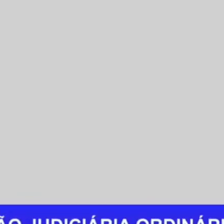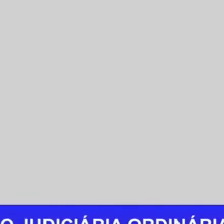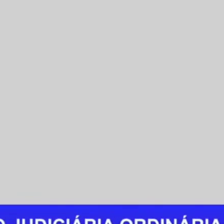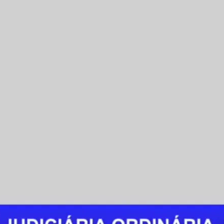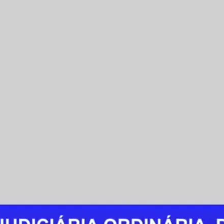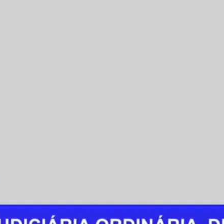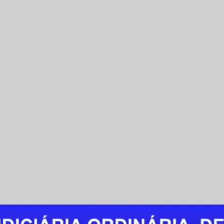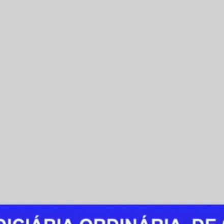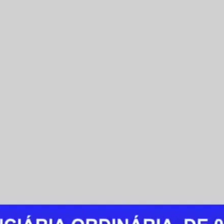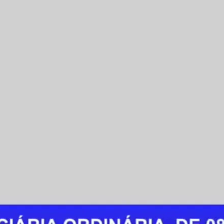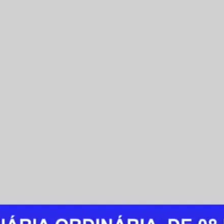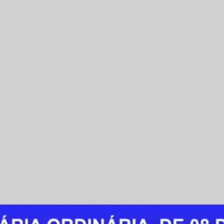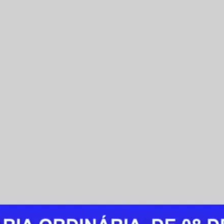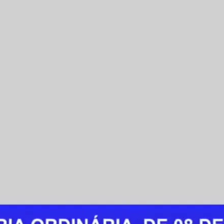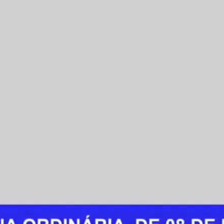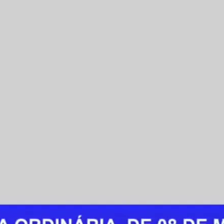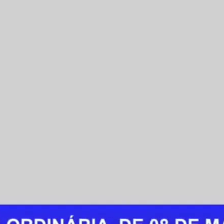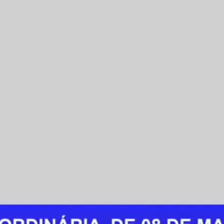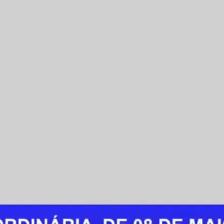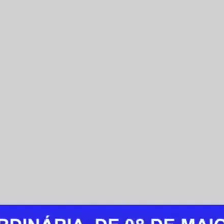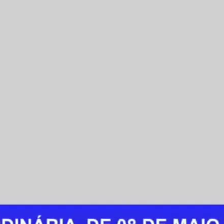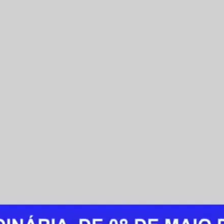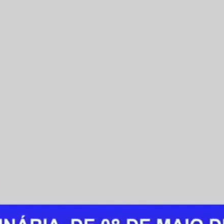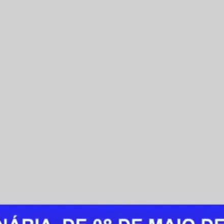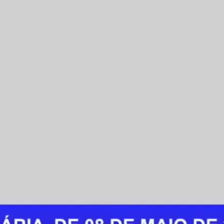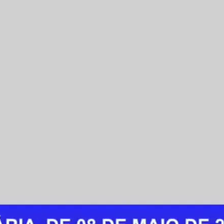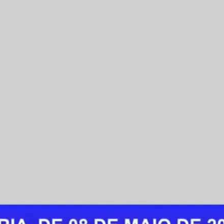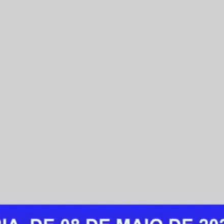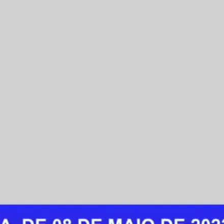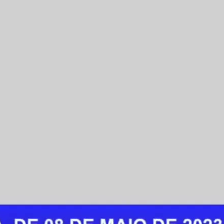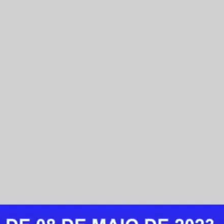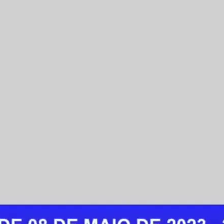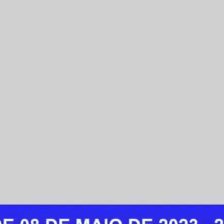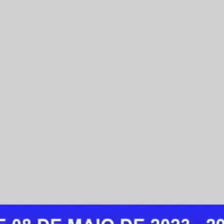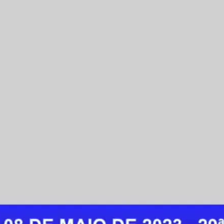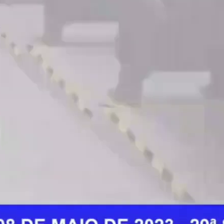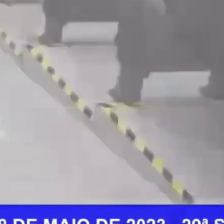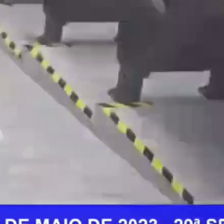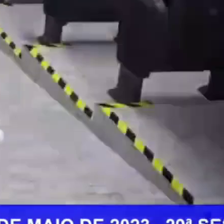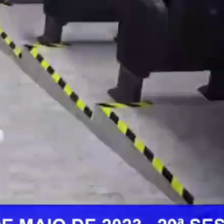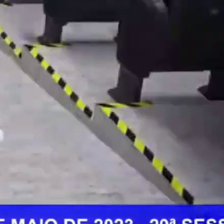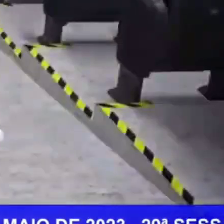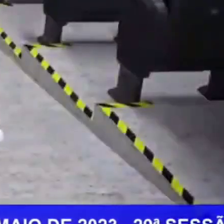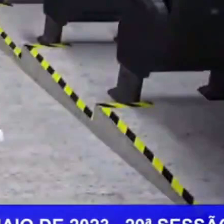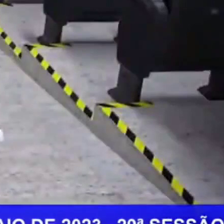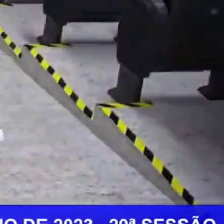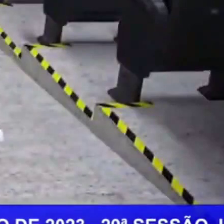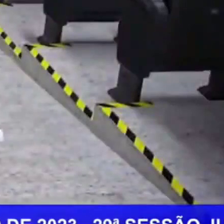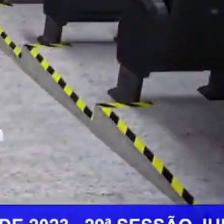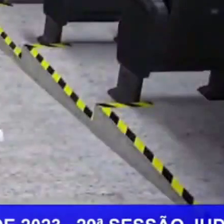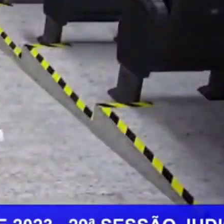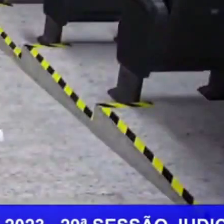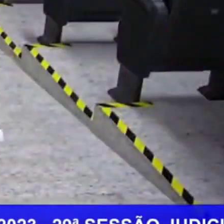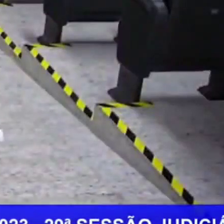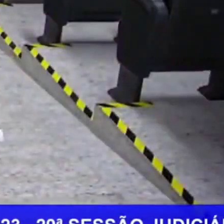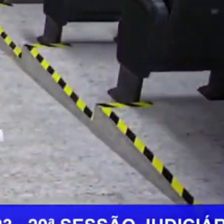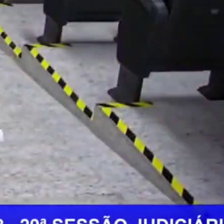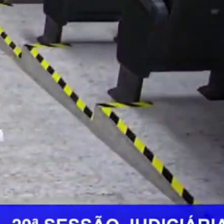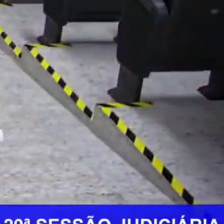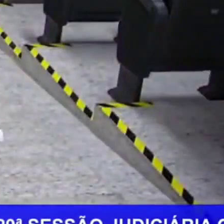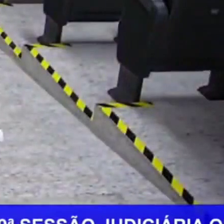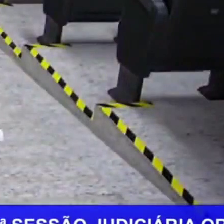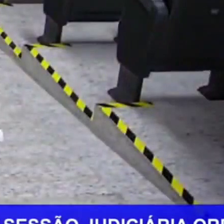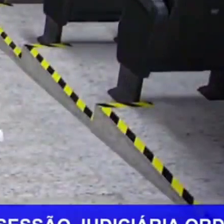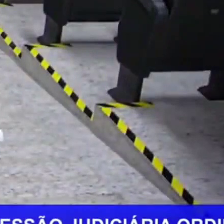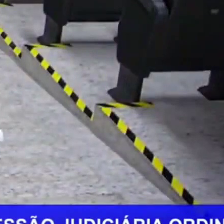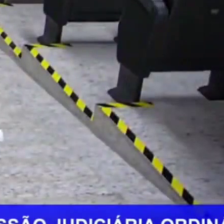Obrigado, pessoal. Obrigado a todos, né? Sejam todos acolhidos. E uma boa tarde de trabalho. Imagem ampla do plenário, composta